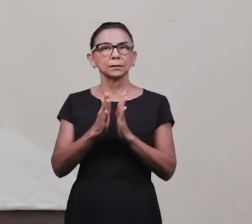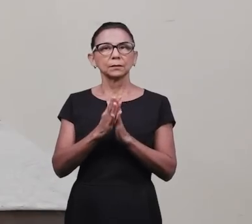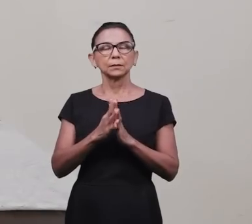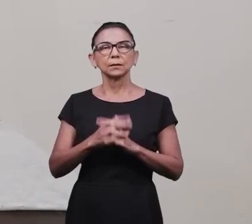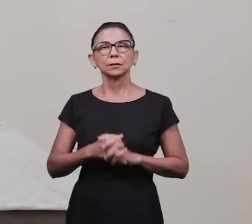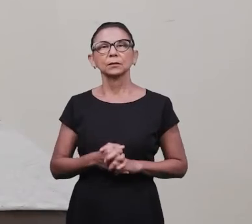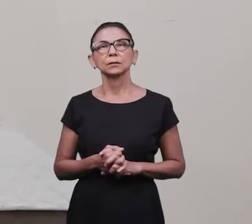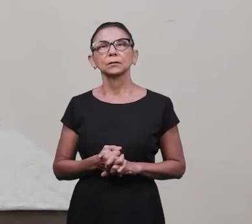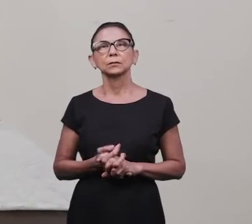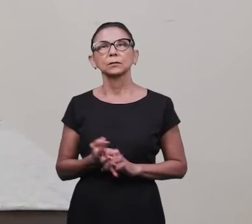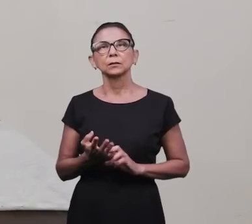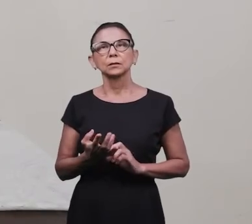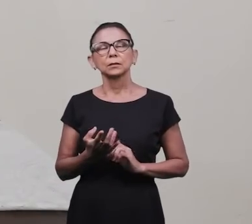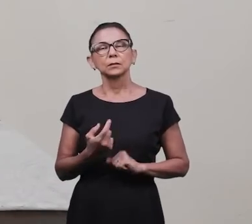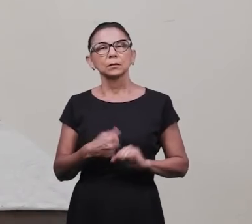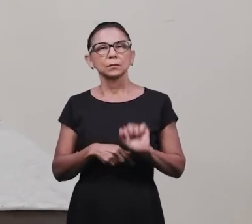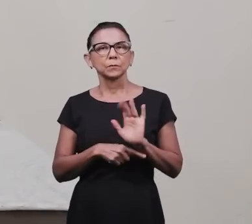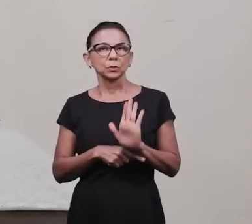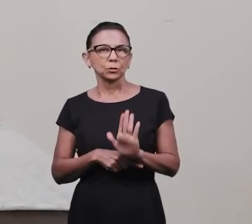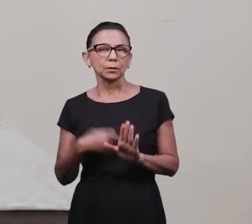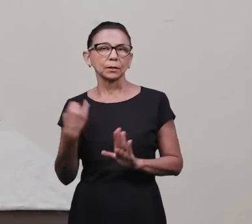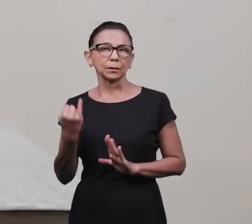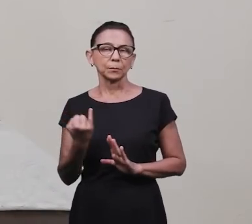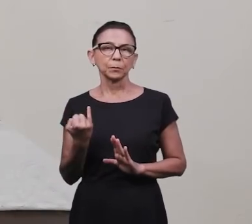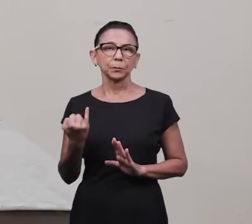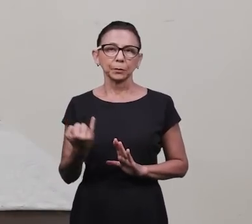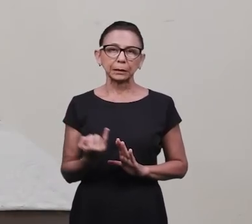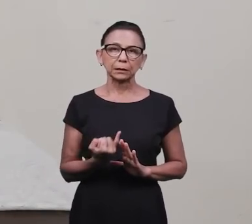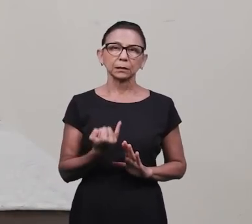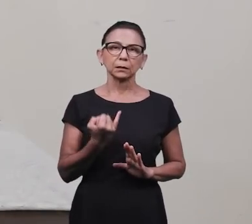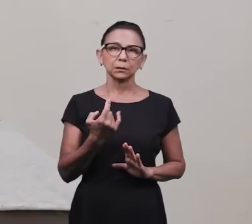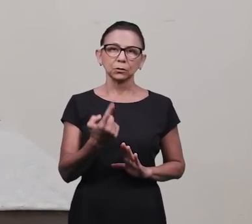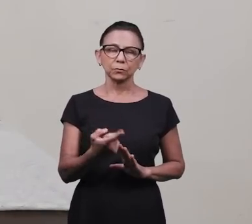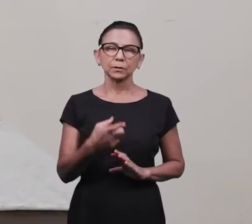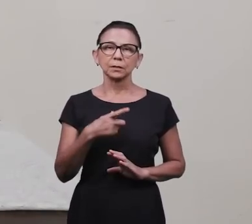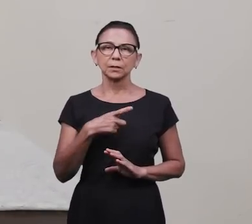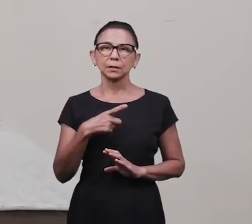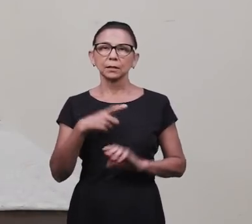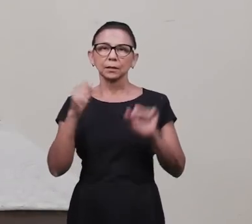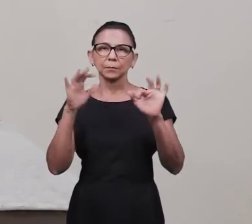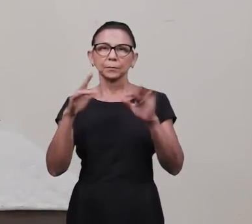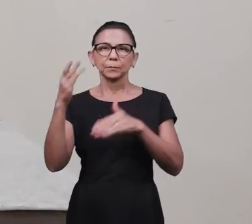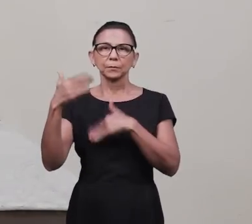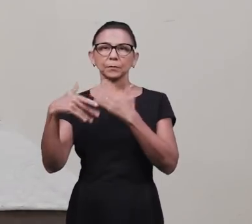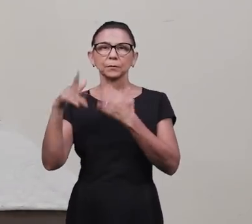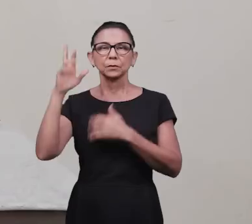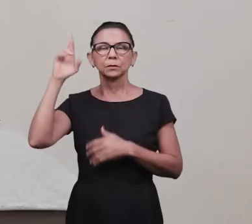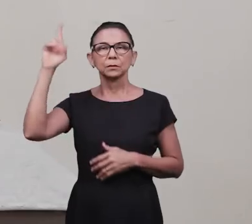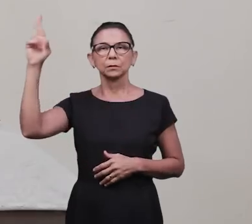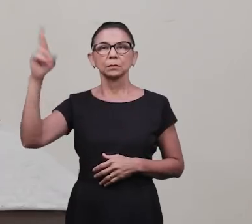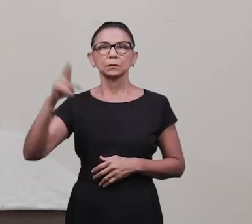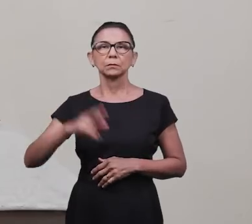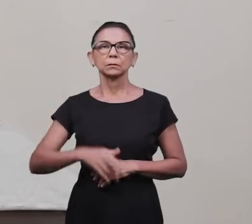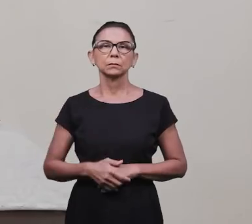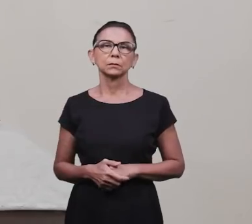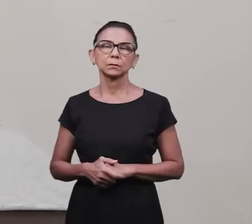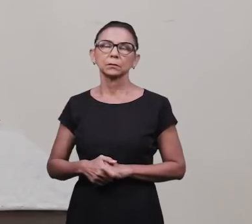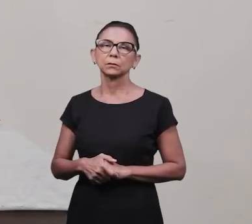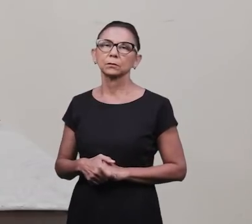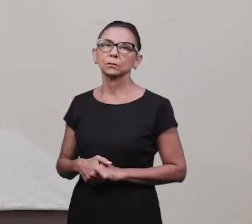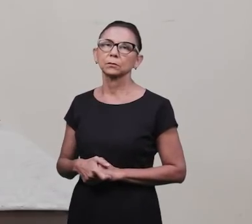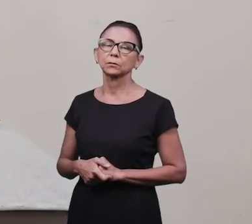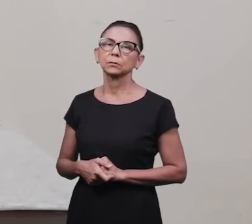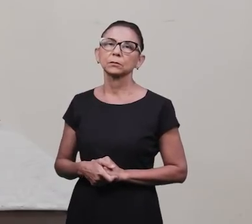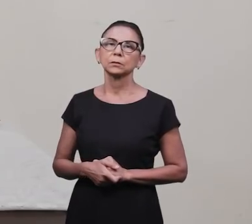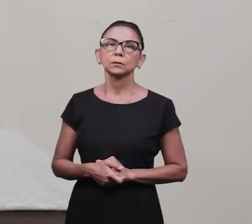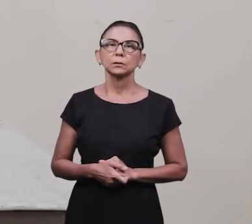né, estar te ajudando. O importante é que você tome posse da sua bênção no Senhor. E há também um QR Code para